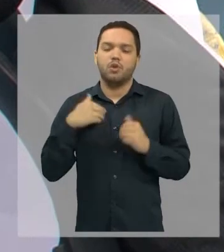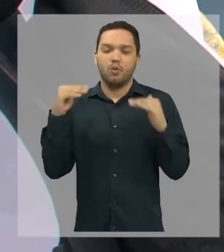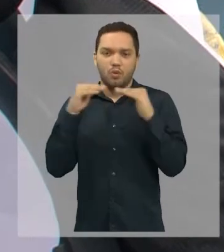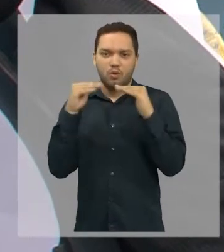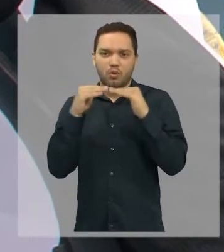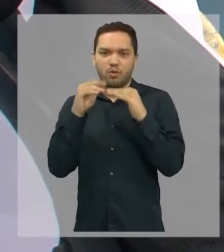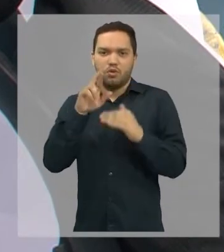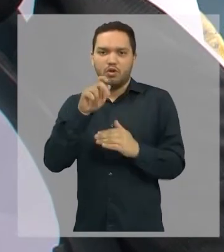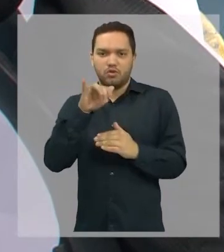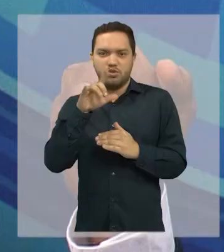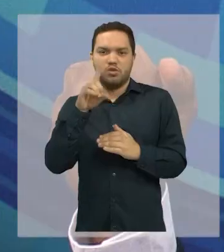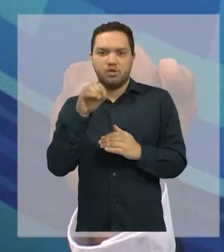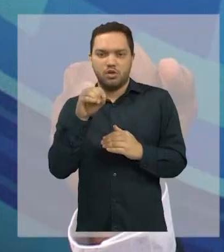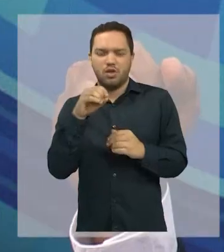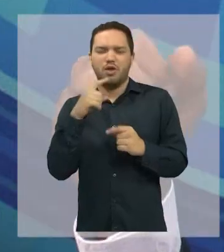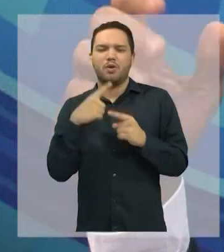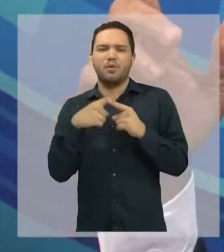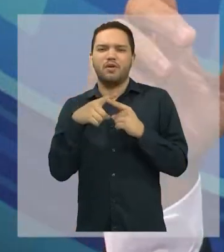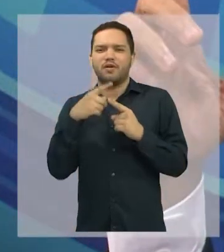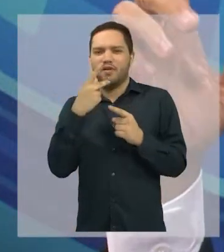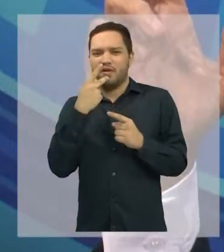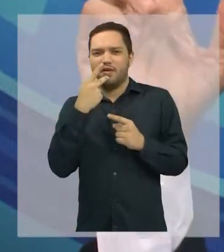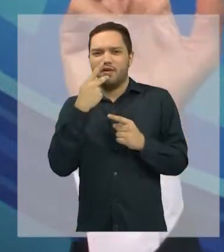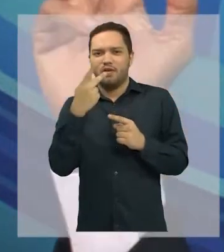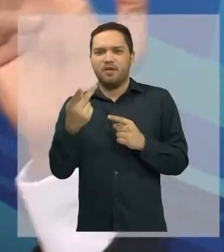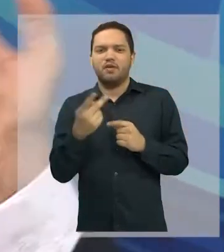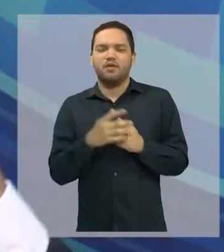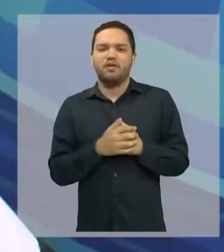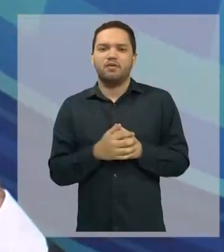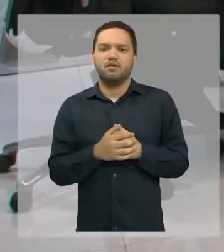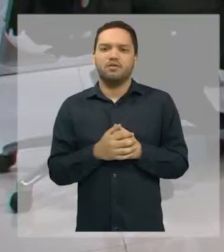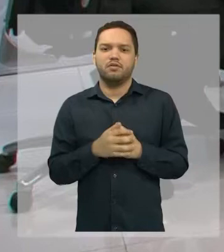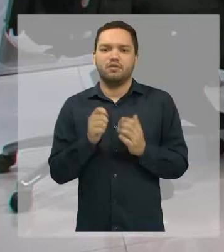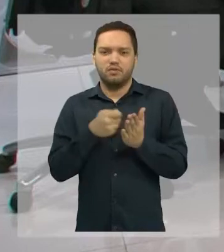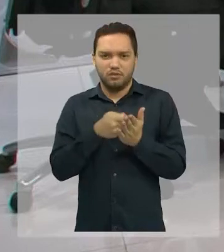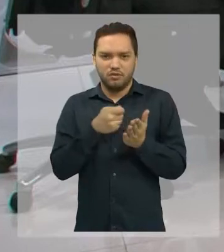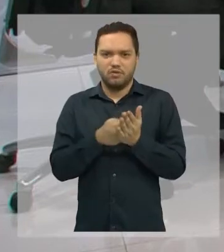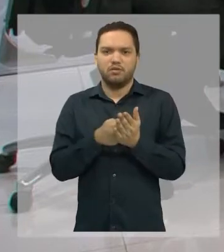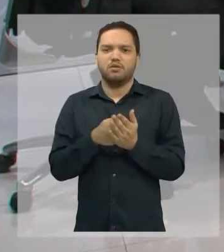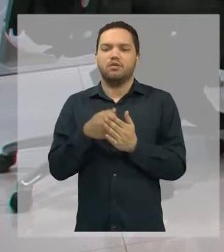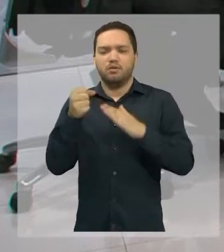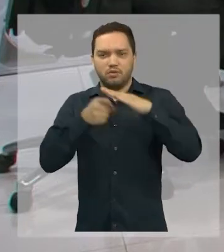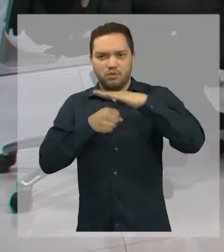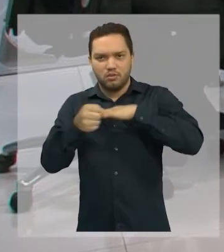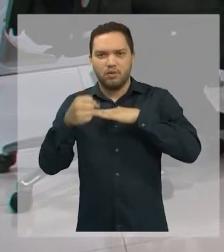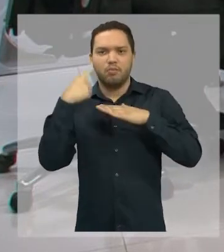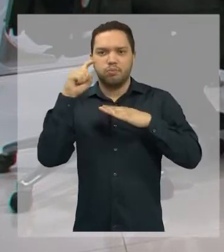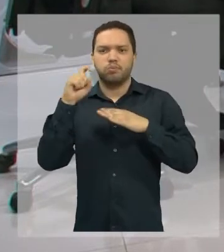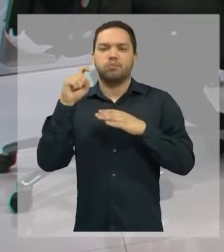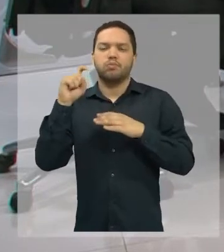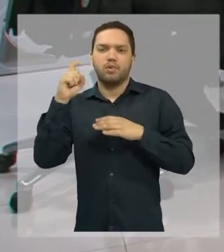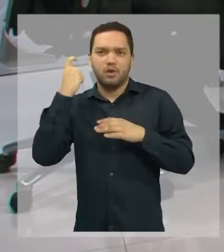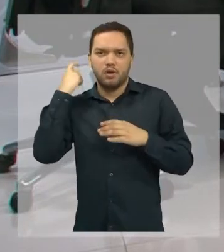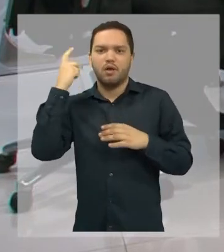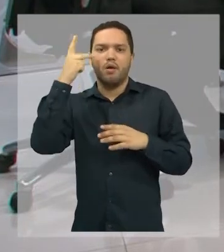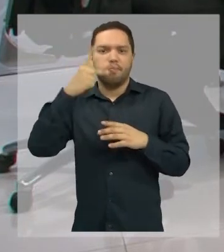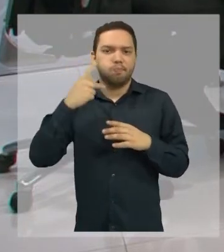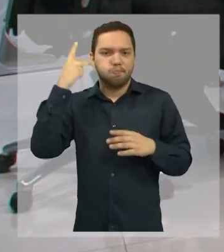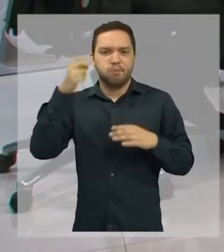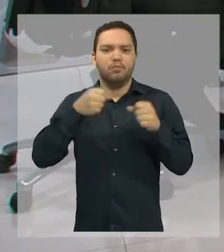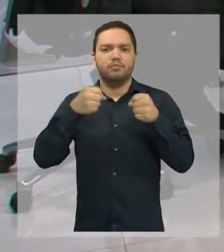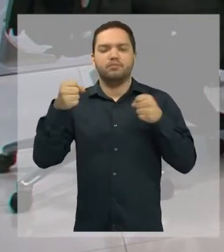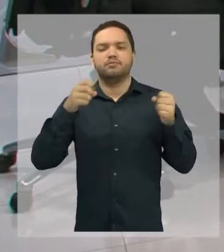respeito ao 5º Constitucional, porque... Que é a exigência de se nomear advogados e ex-promotores para os